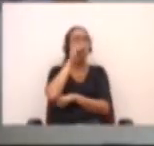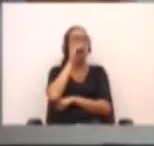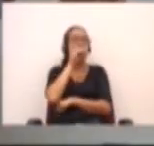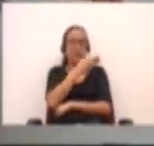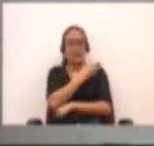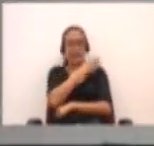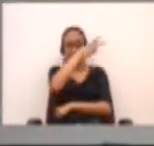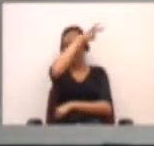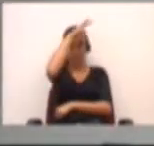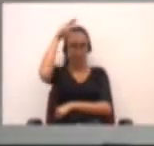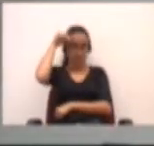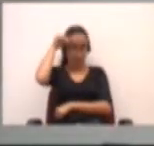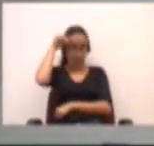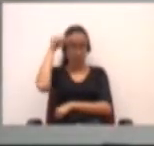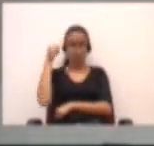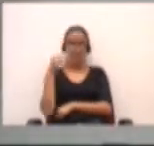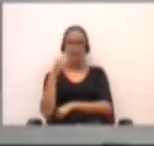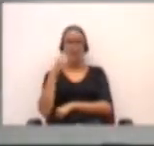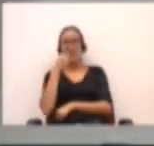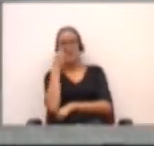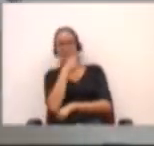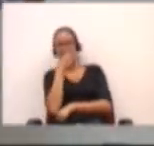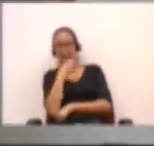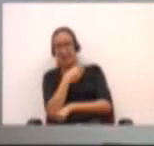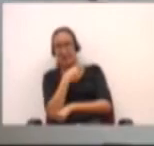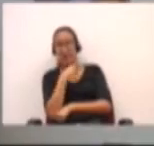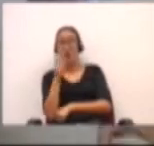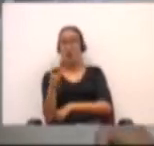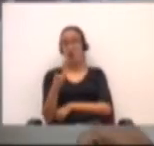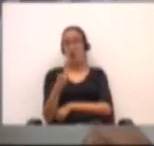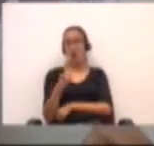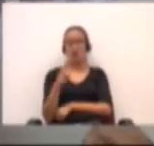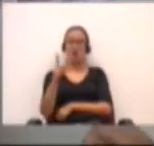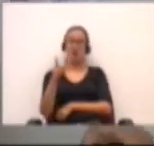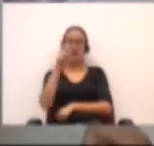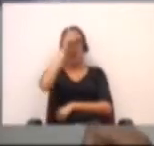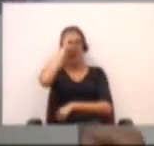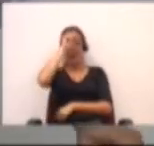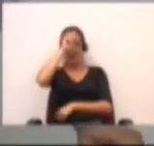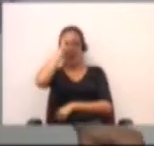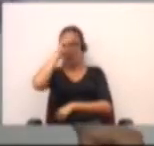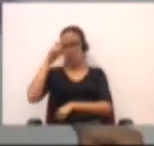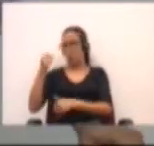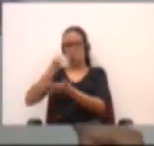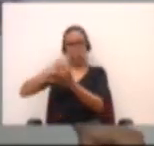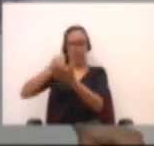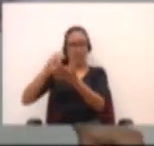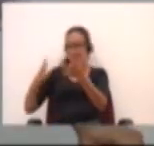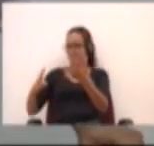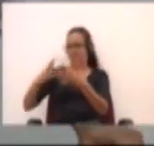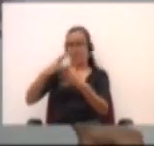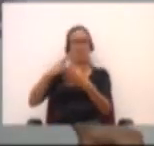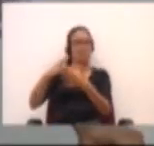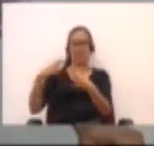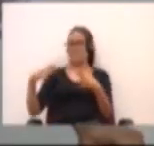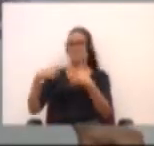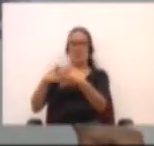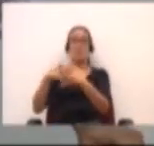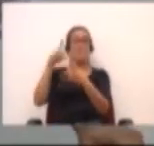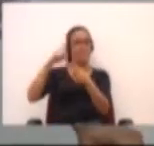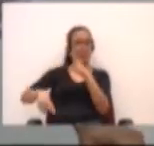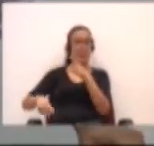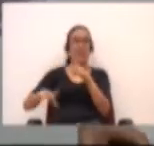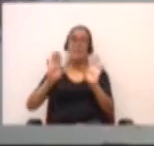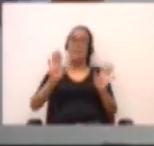olha, nós vamos cortar o contrato com a humanitária, mas nós vamos economizar R$1 milhão por mês. Aí eu pergunto